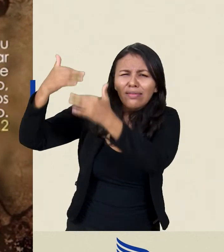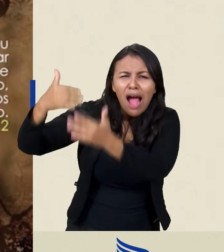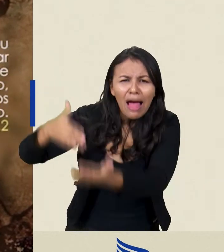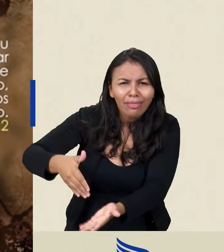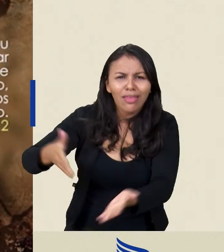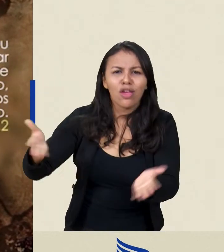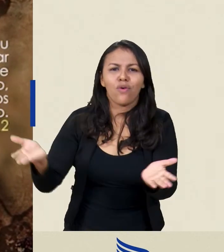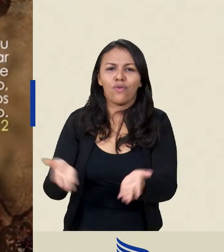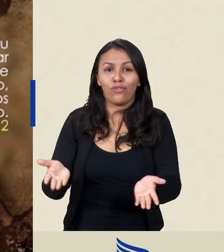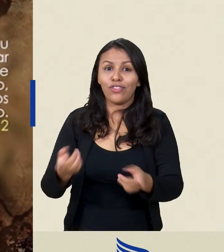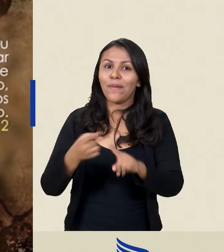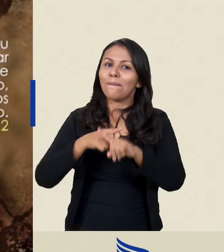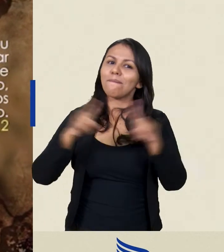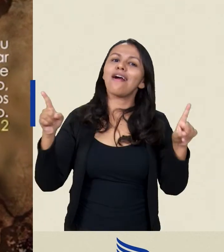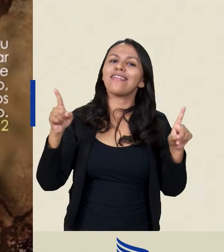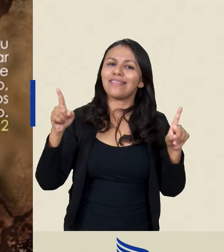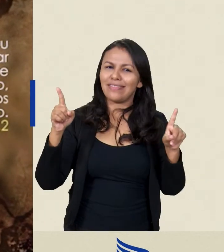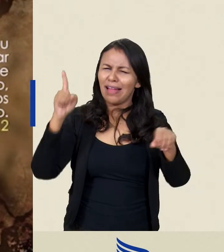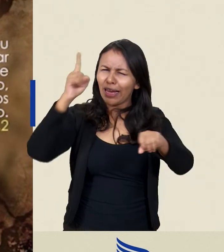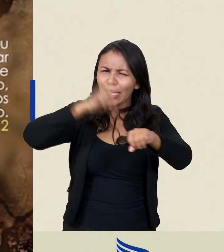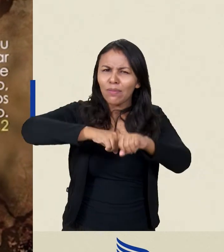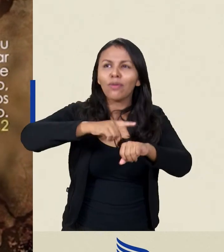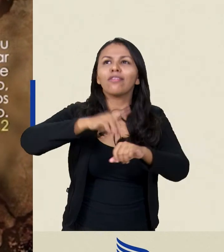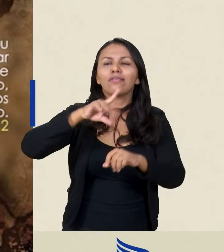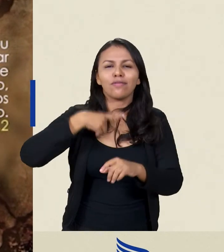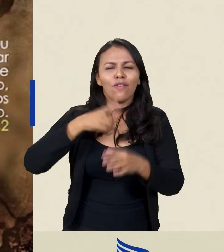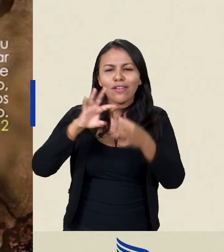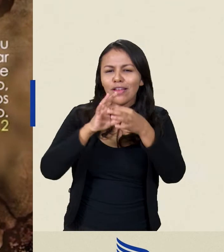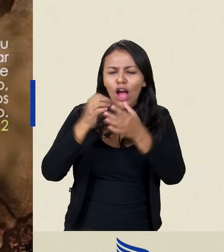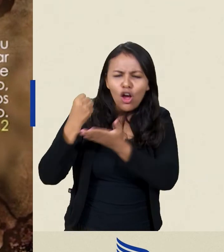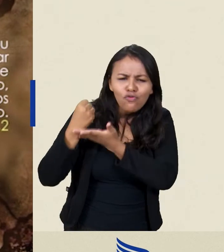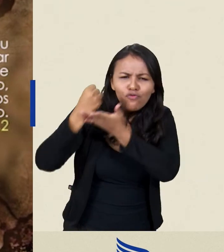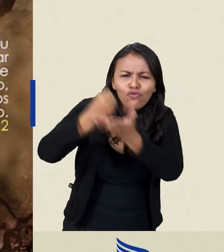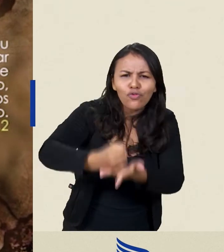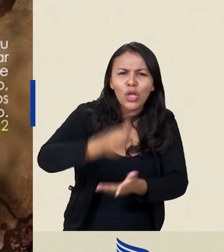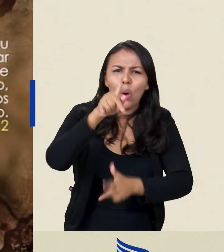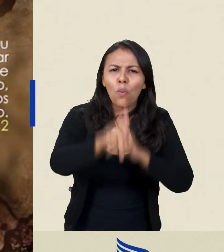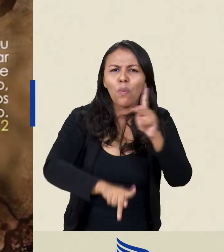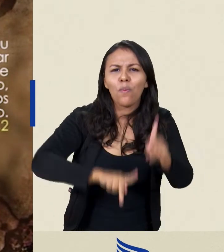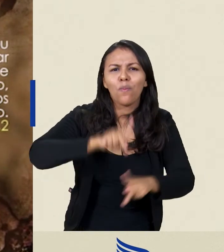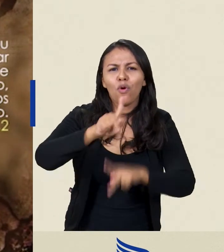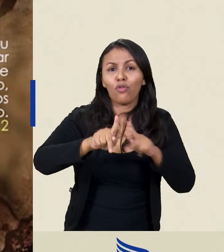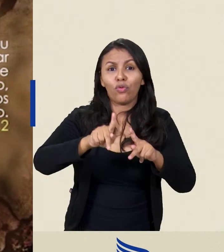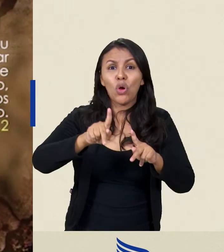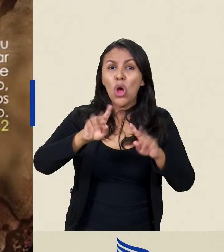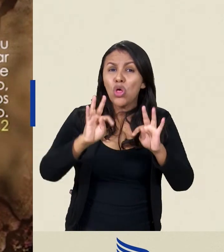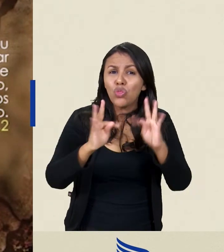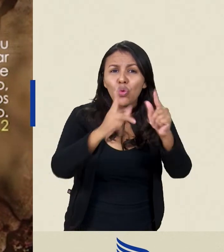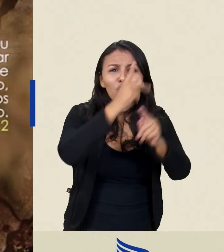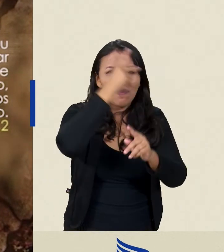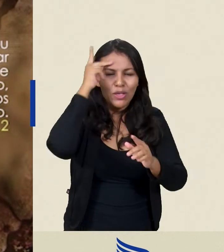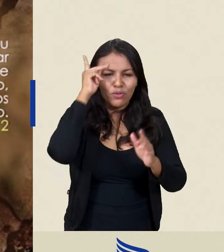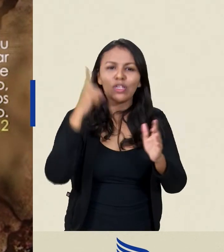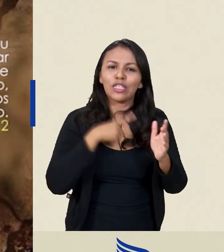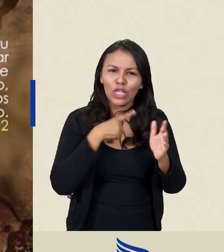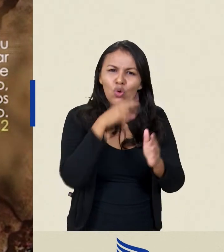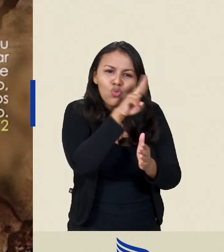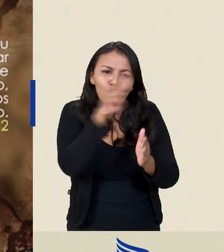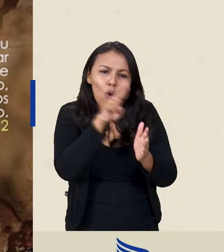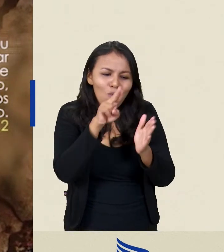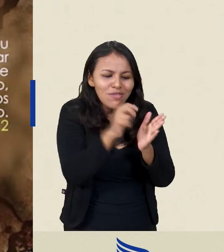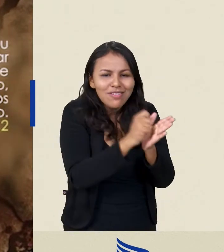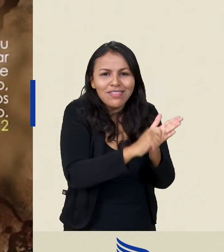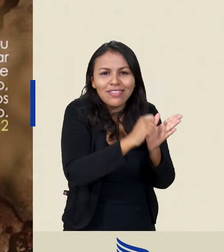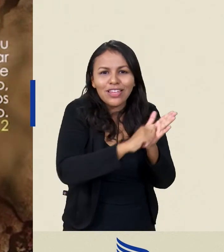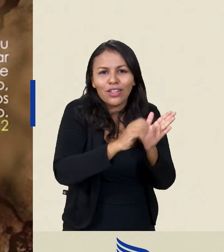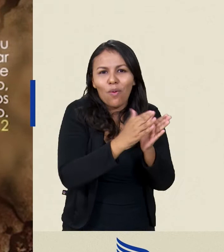Mas, naquele tempo, livrar-se-á o teu povo, todo aquele que se achar escrito no livro. E muitos dos que